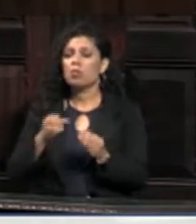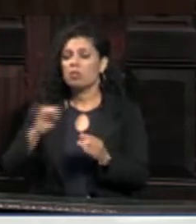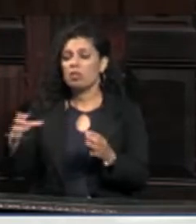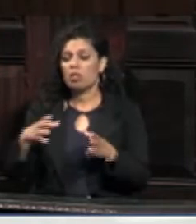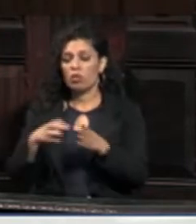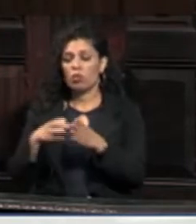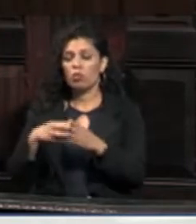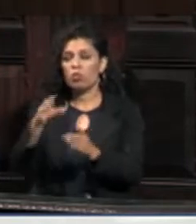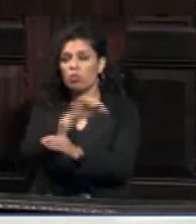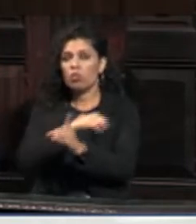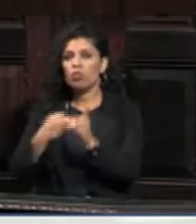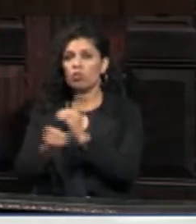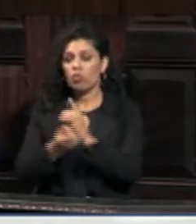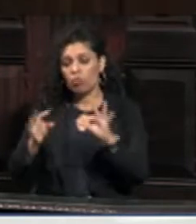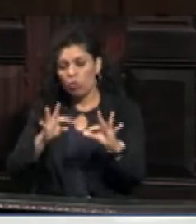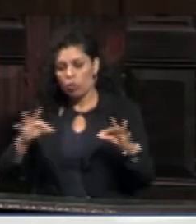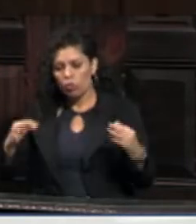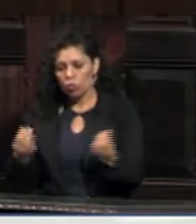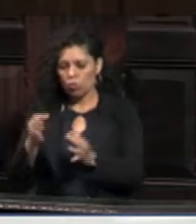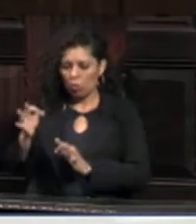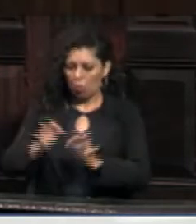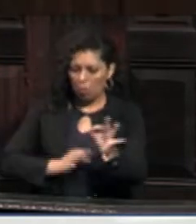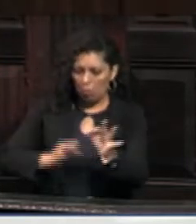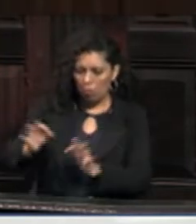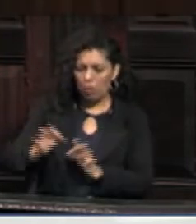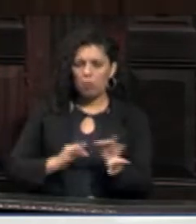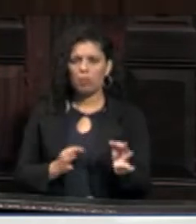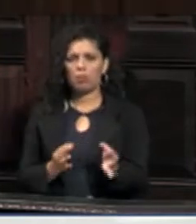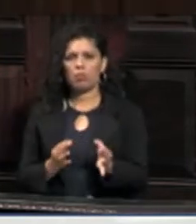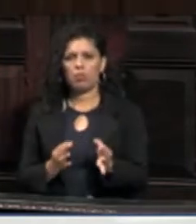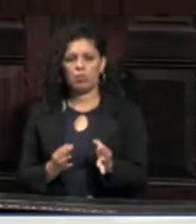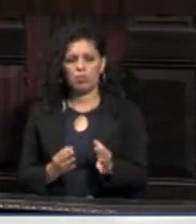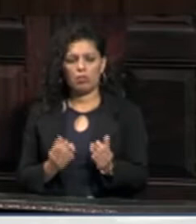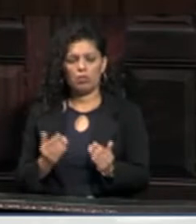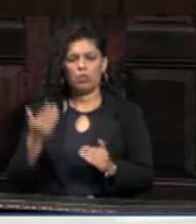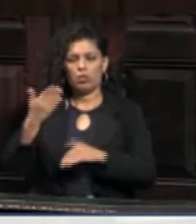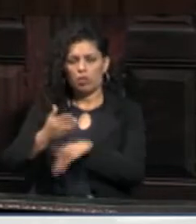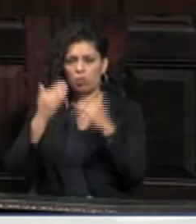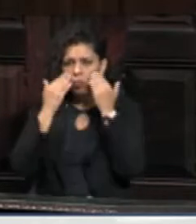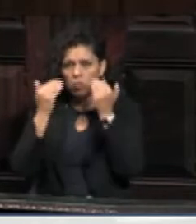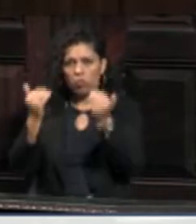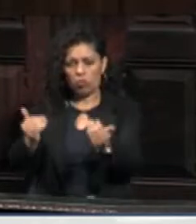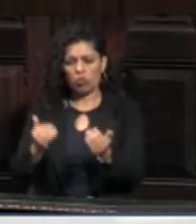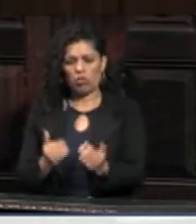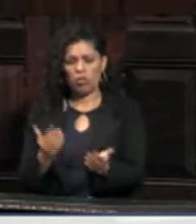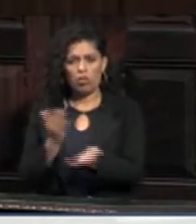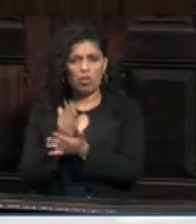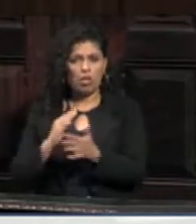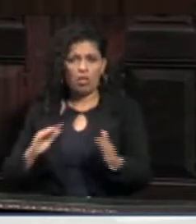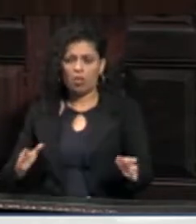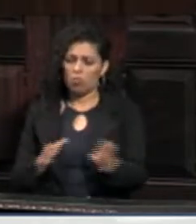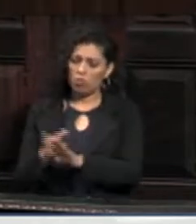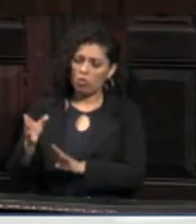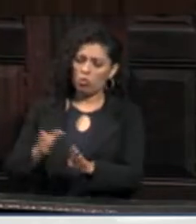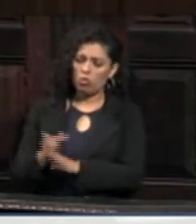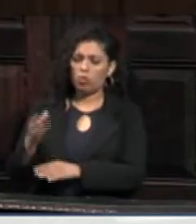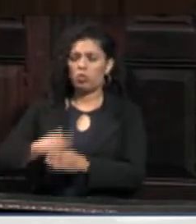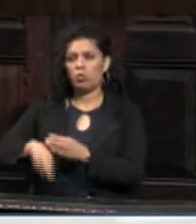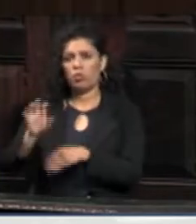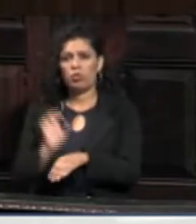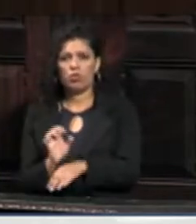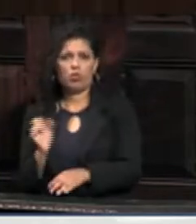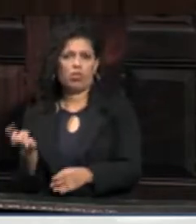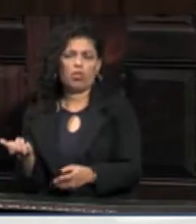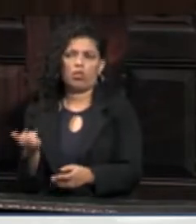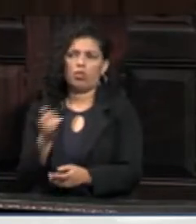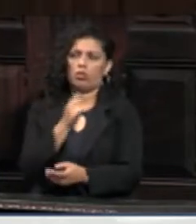inclusive, acabaram com o controle social, acabaram com conselhos municipal, estadual e nacional de